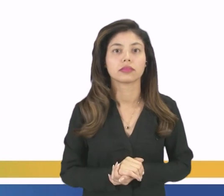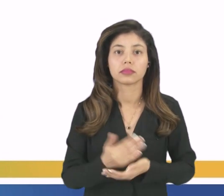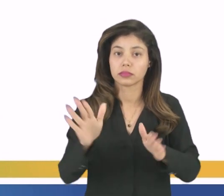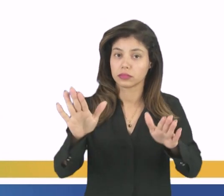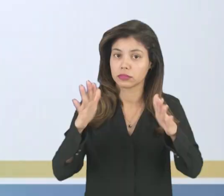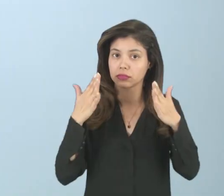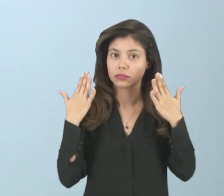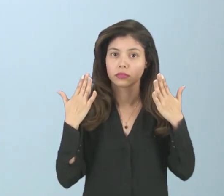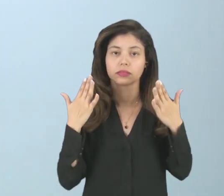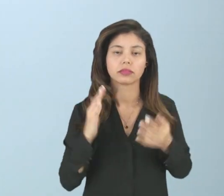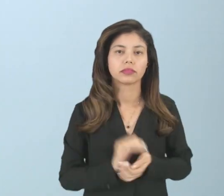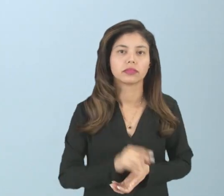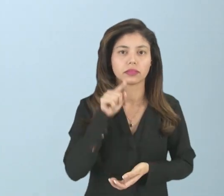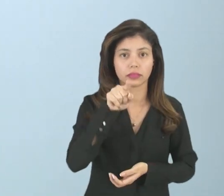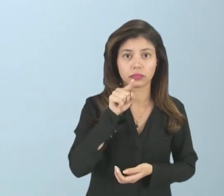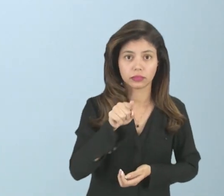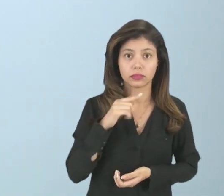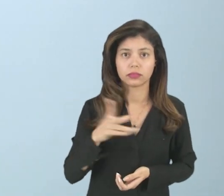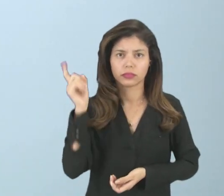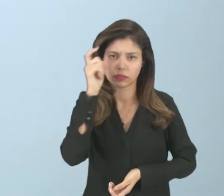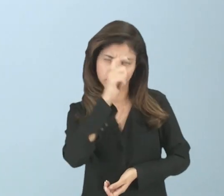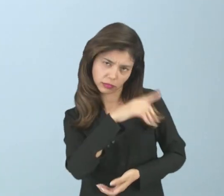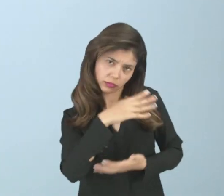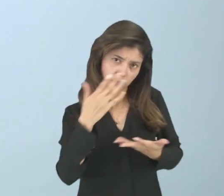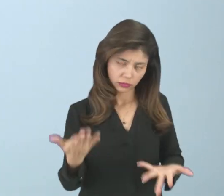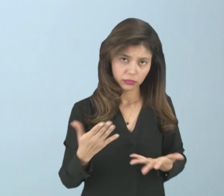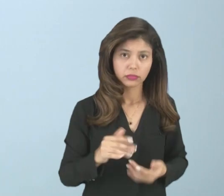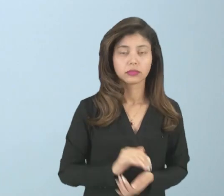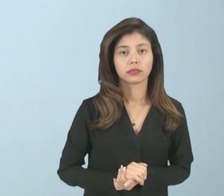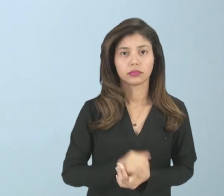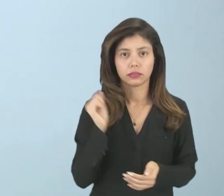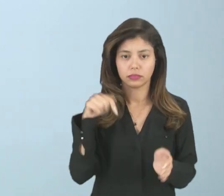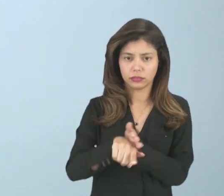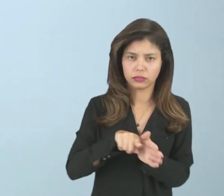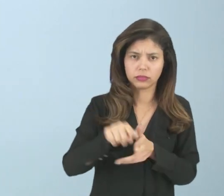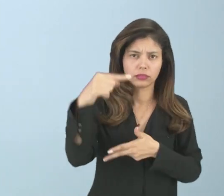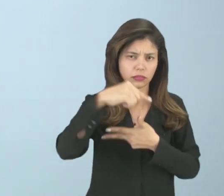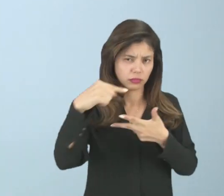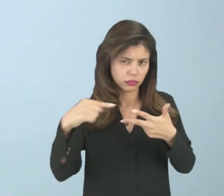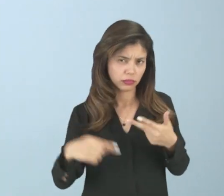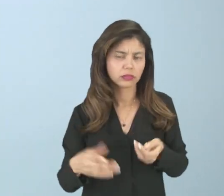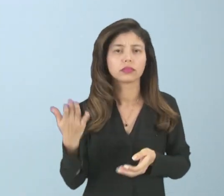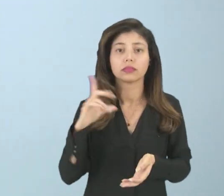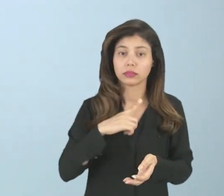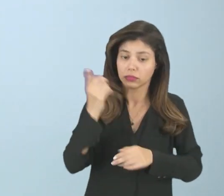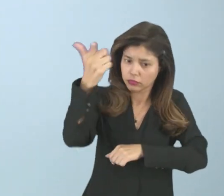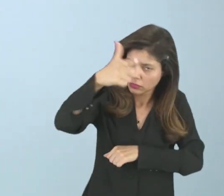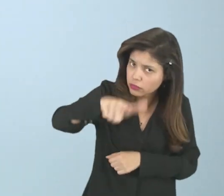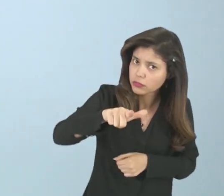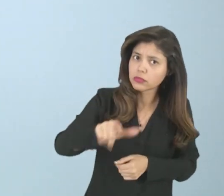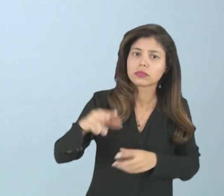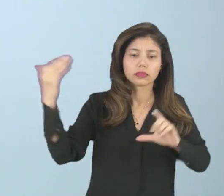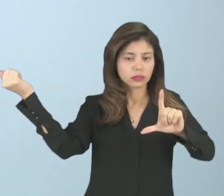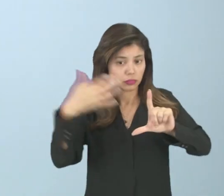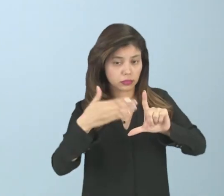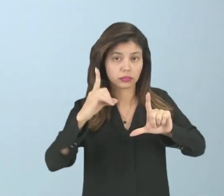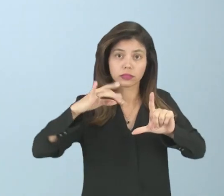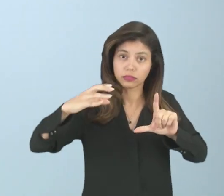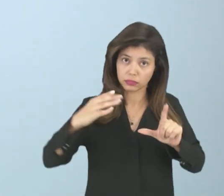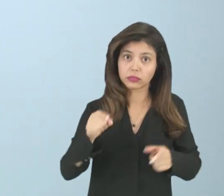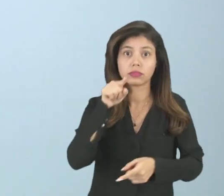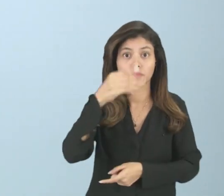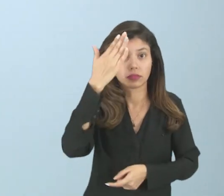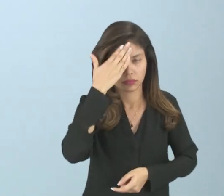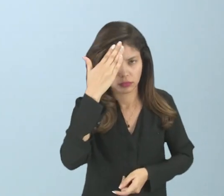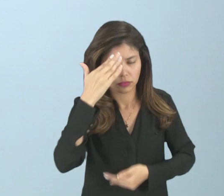aqui comigo. Você que está com dificuldade em relação à questão do Enem e tem que revisar, revisa, vai na plataforma Eduque e você